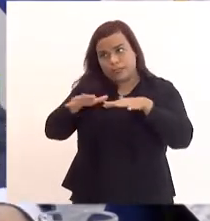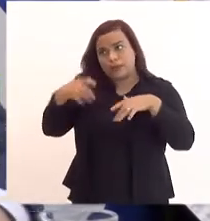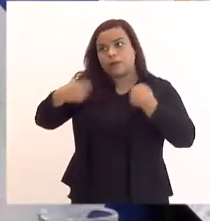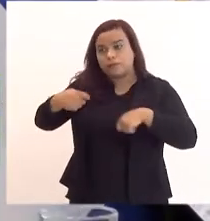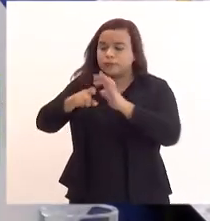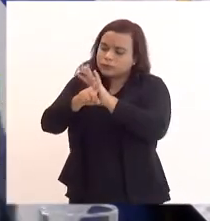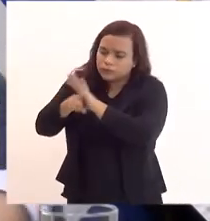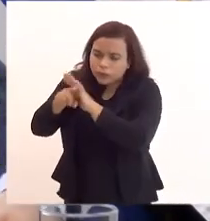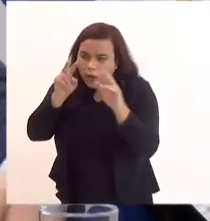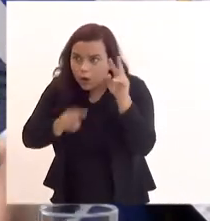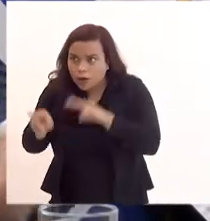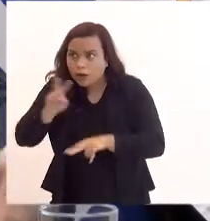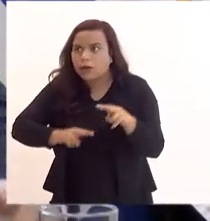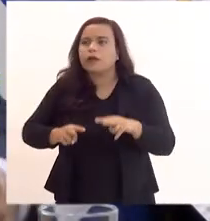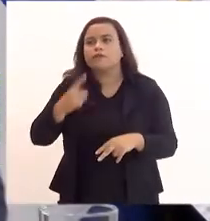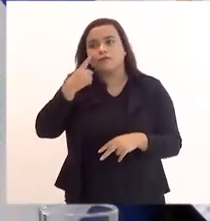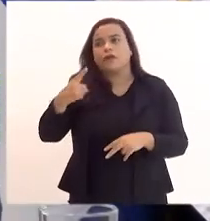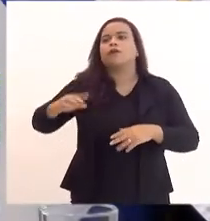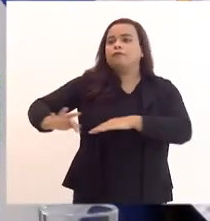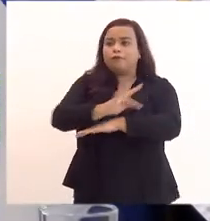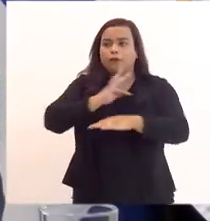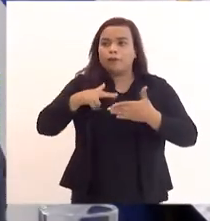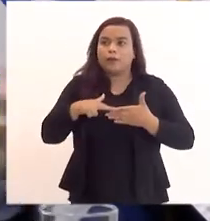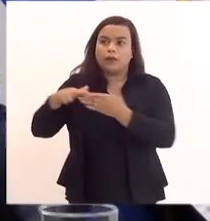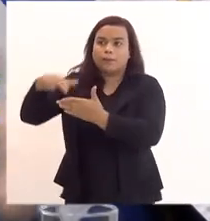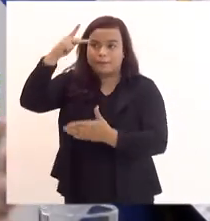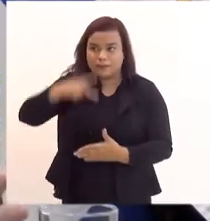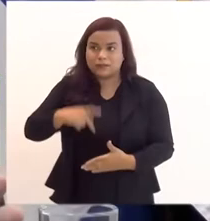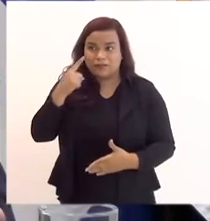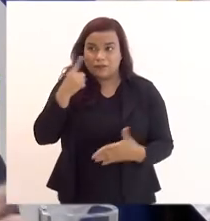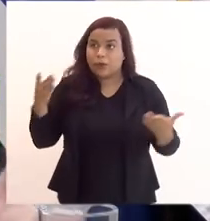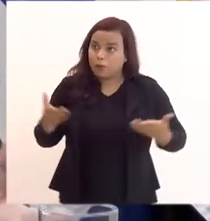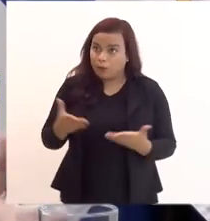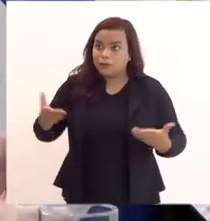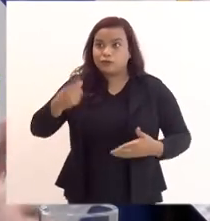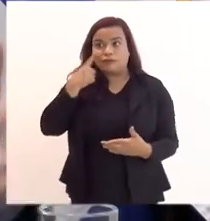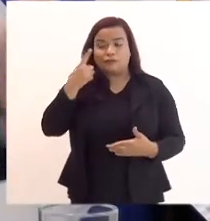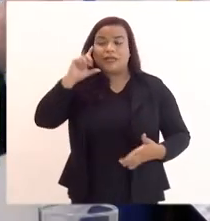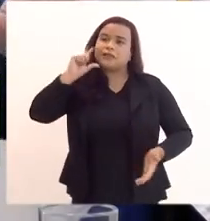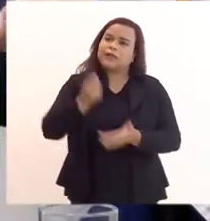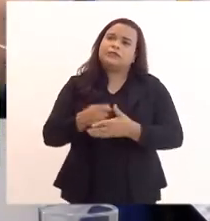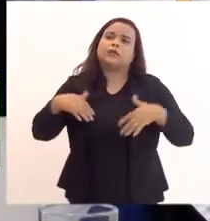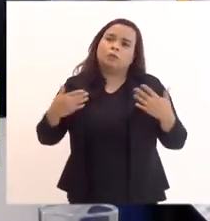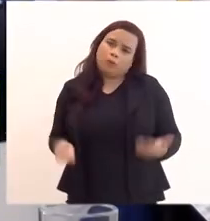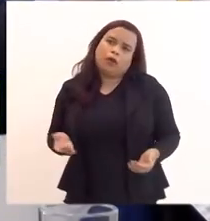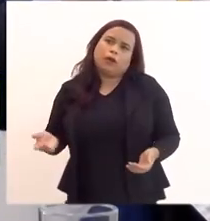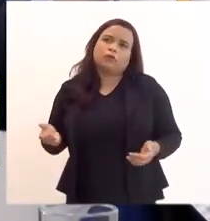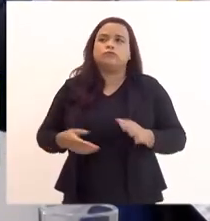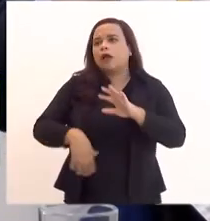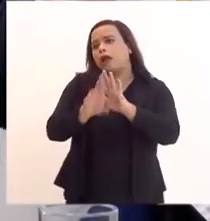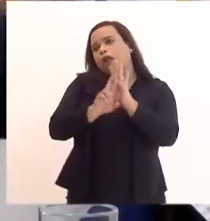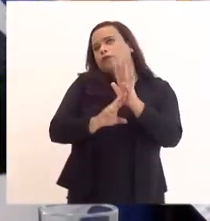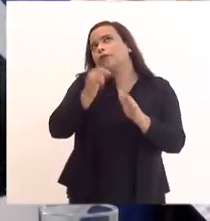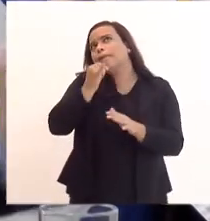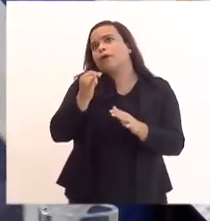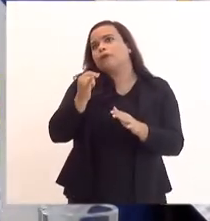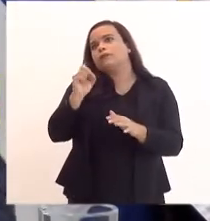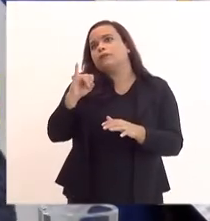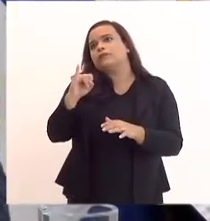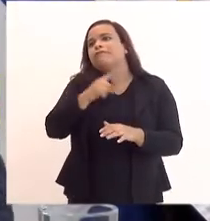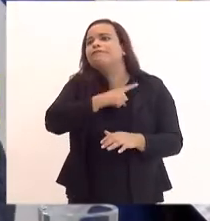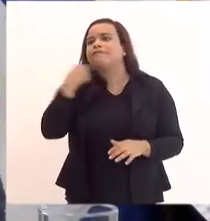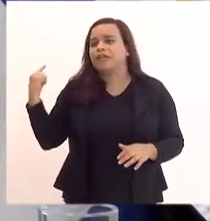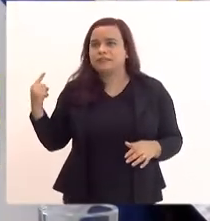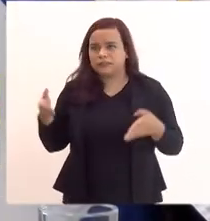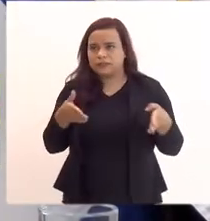sobre isso. Vou fazer hoje formalmente o encaminhamento ao presidente para a gente tentar dirimir essa decisão. Se um relatório, por exemplo, vencido, pode